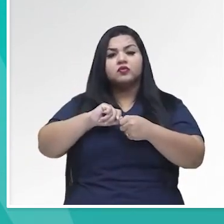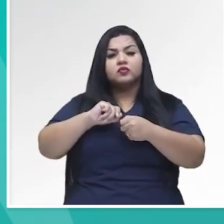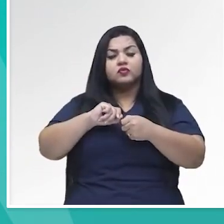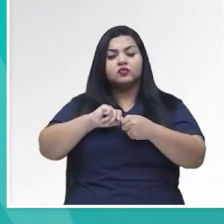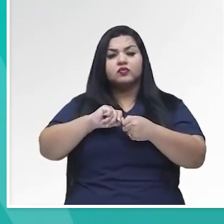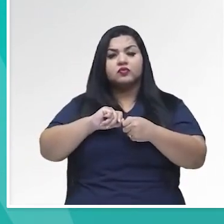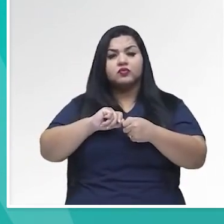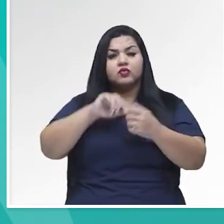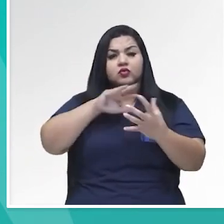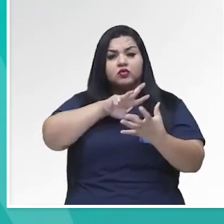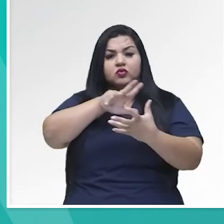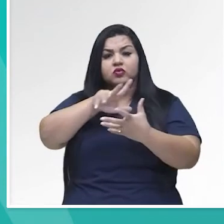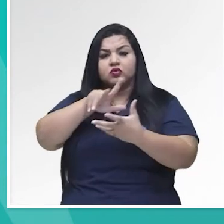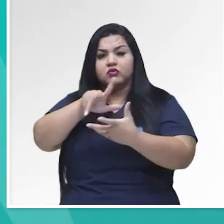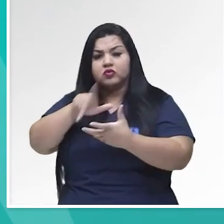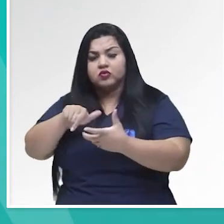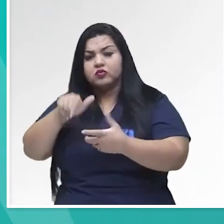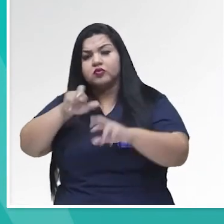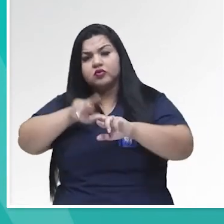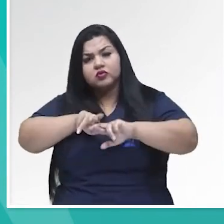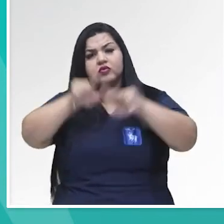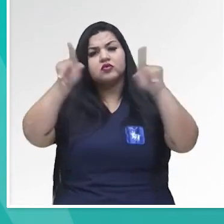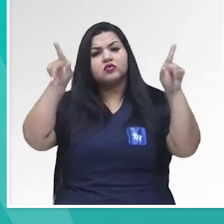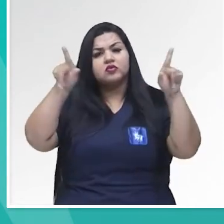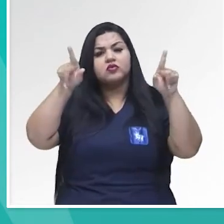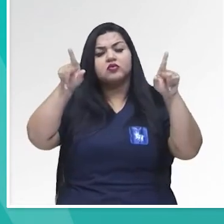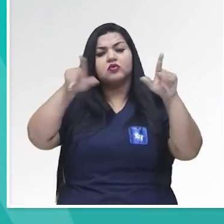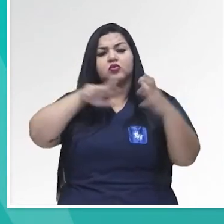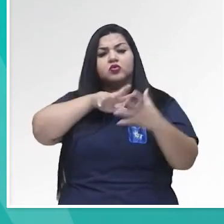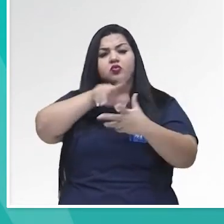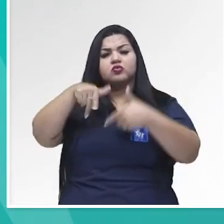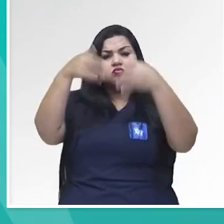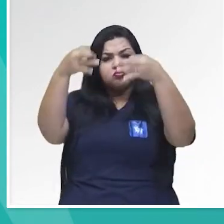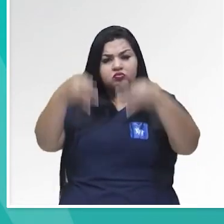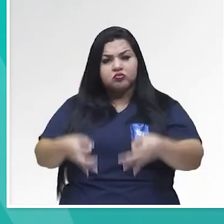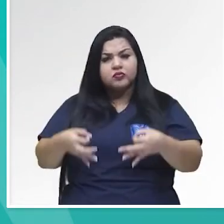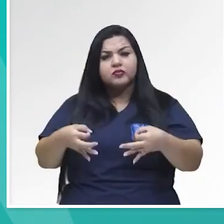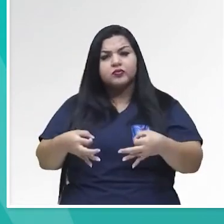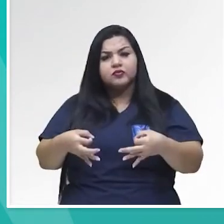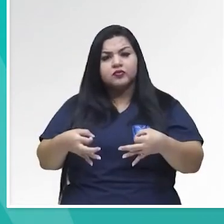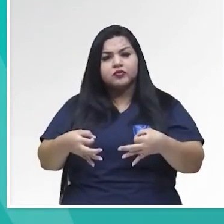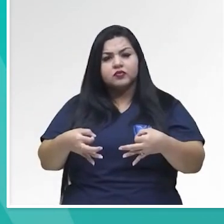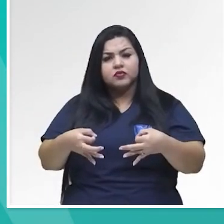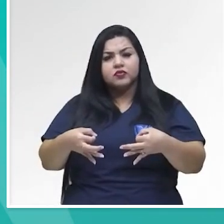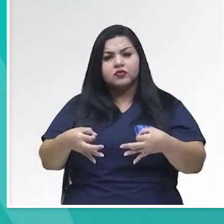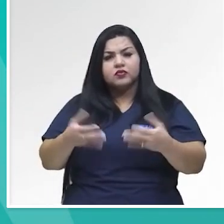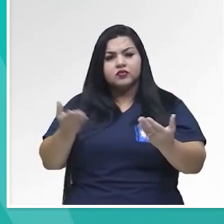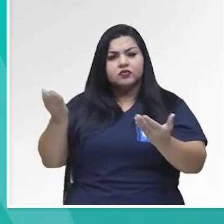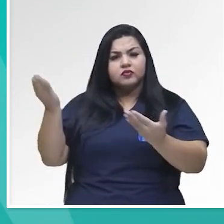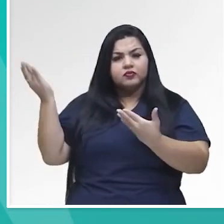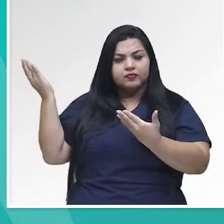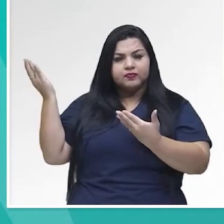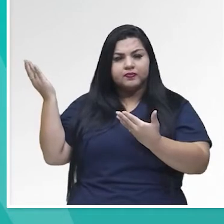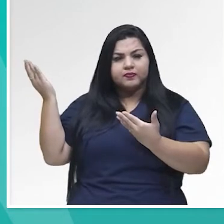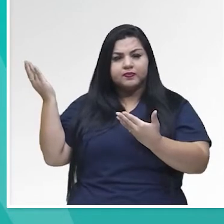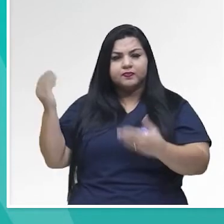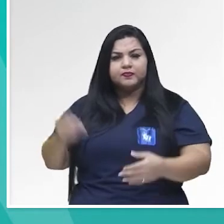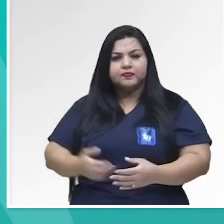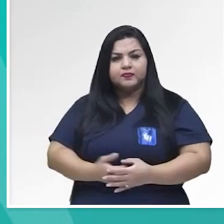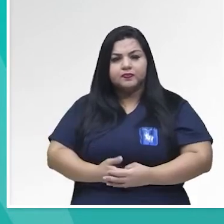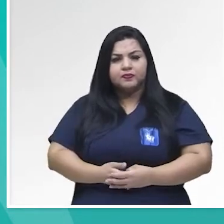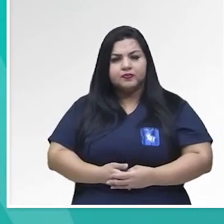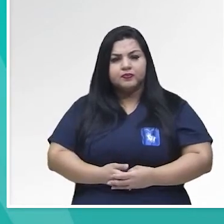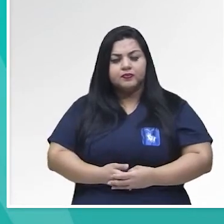fazemos esse mundo um mundo mais diferente, um mundo mais justo. Veja agora a nossa próxima cartela. O